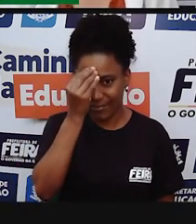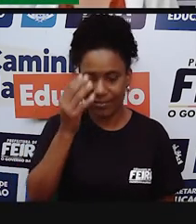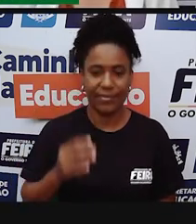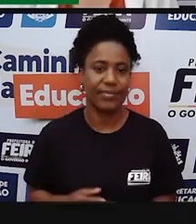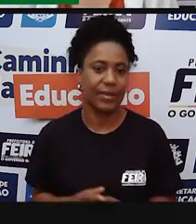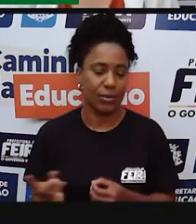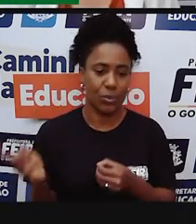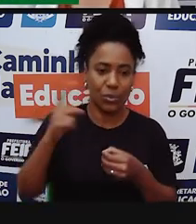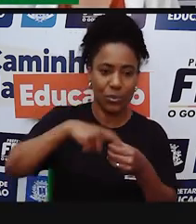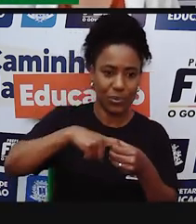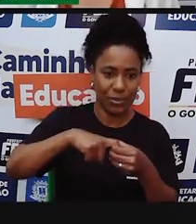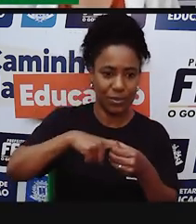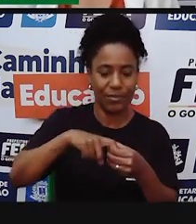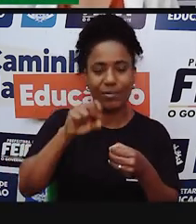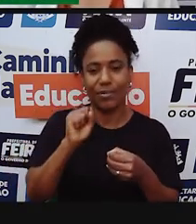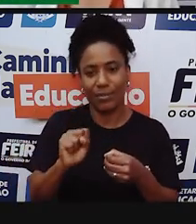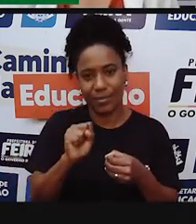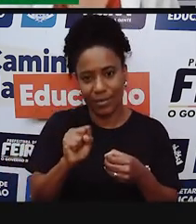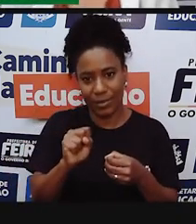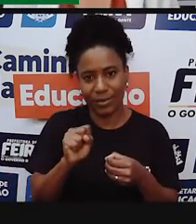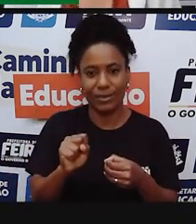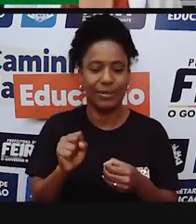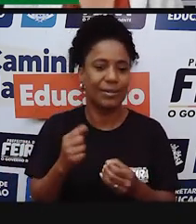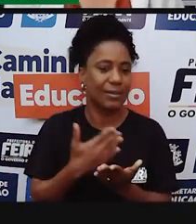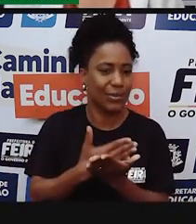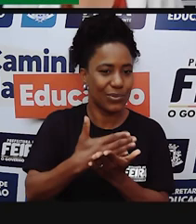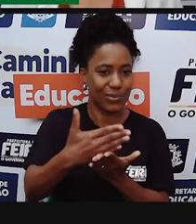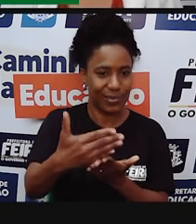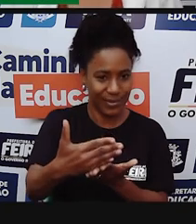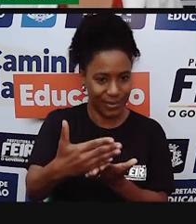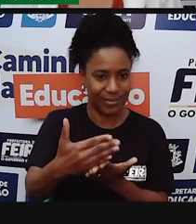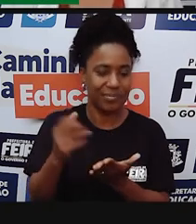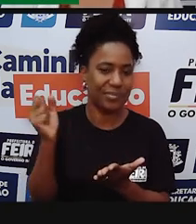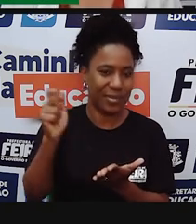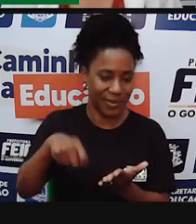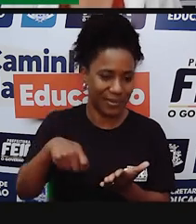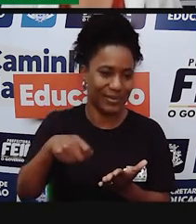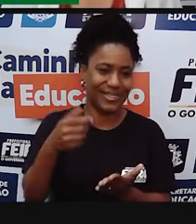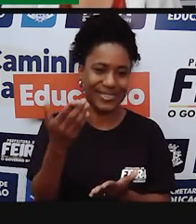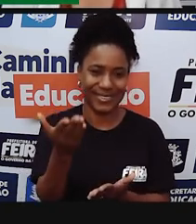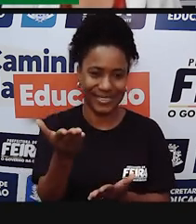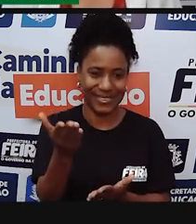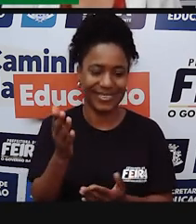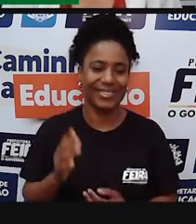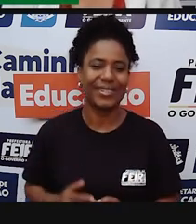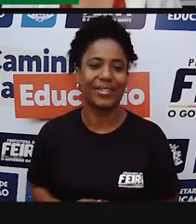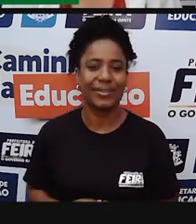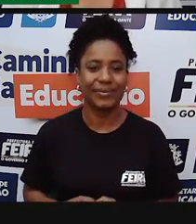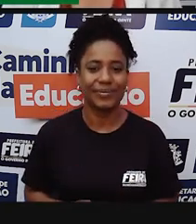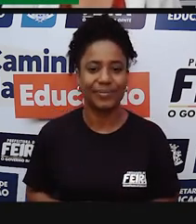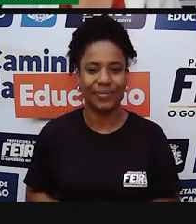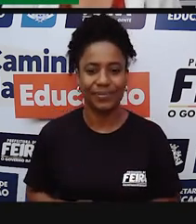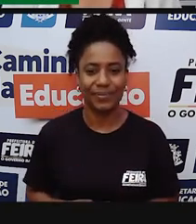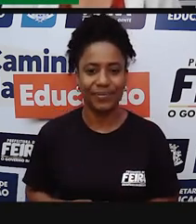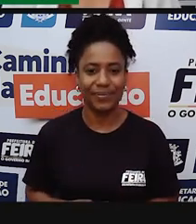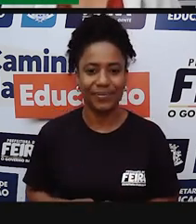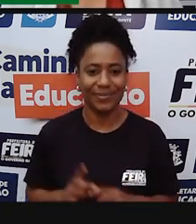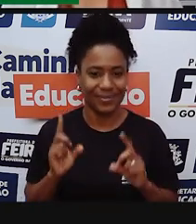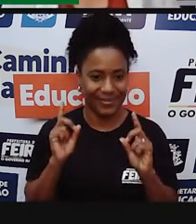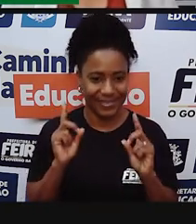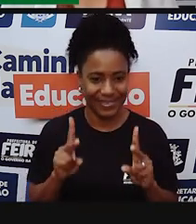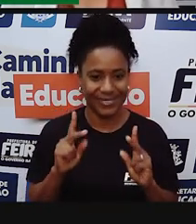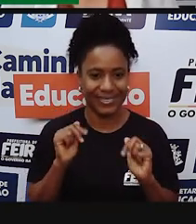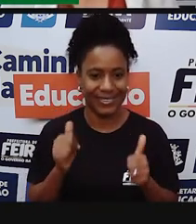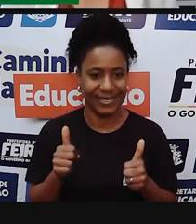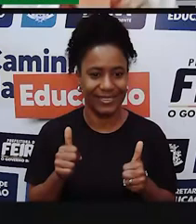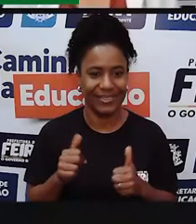comando para retornar start again' caso você queira começar o game novamente alcance o